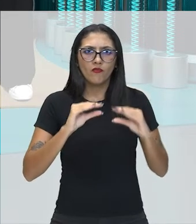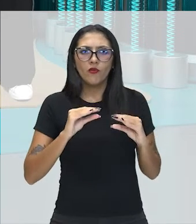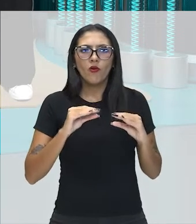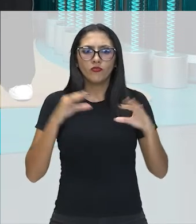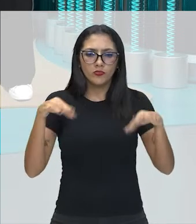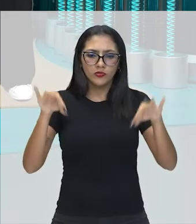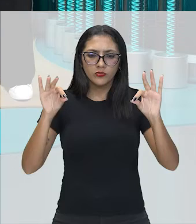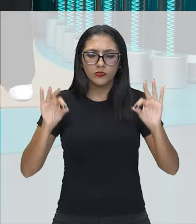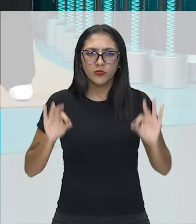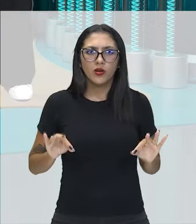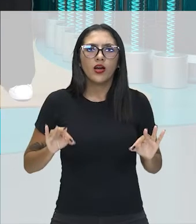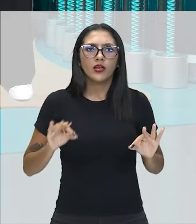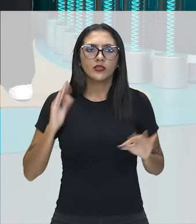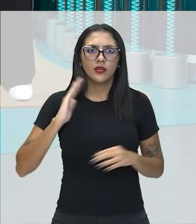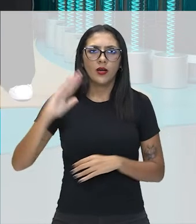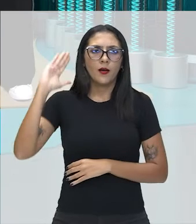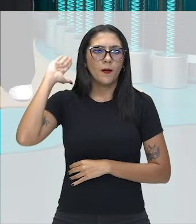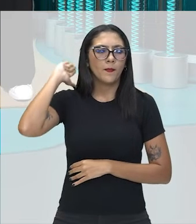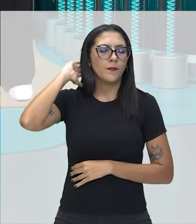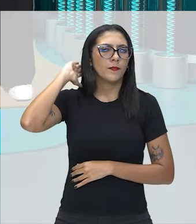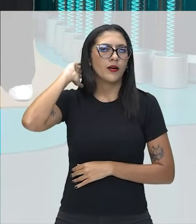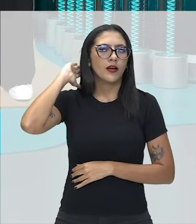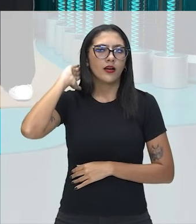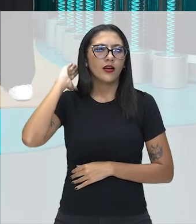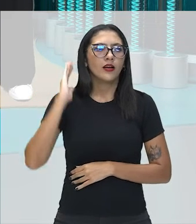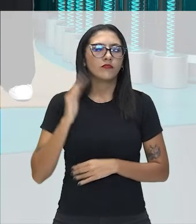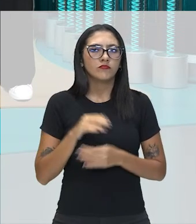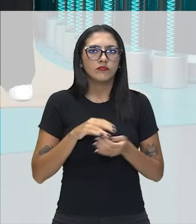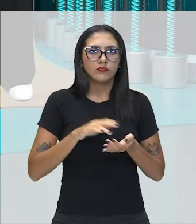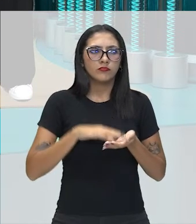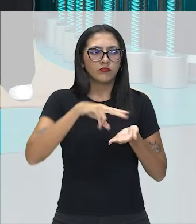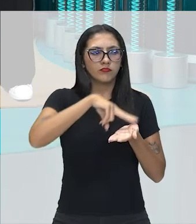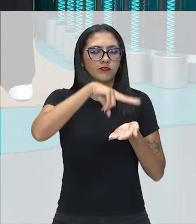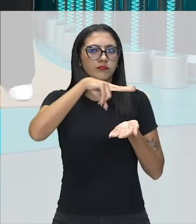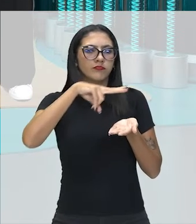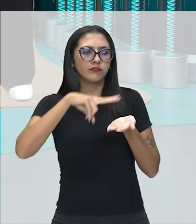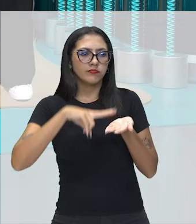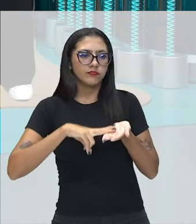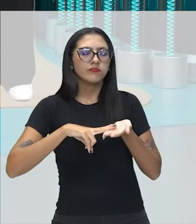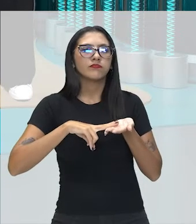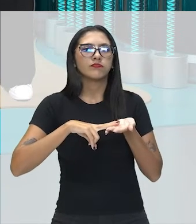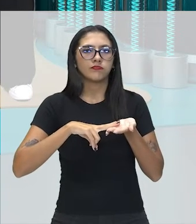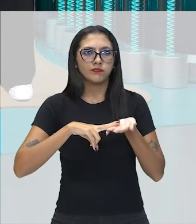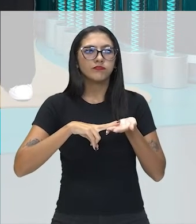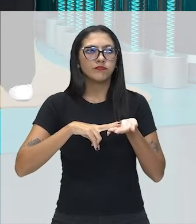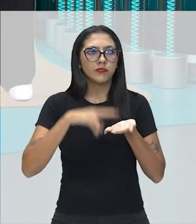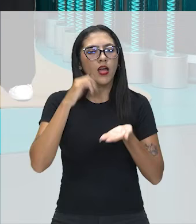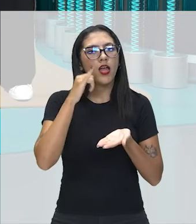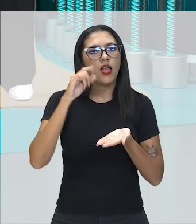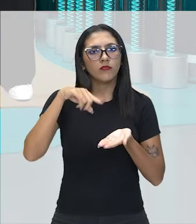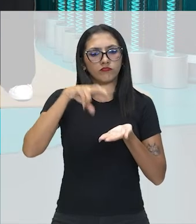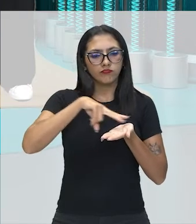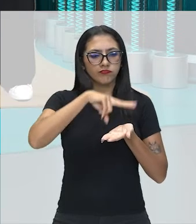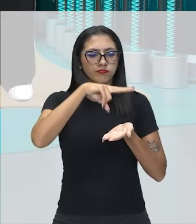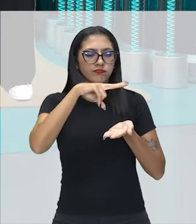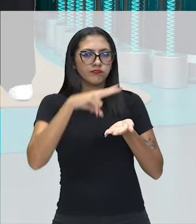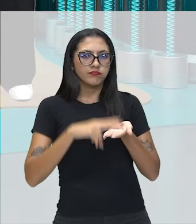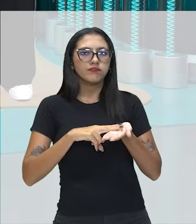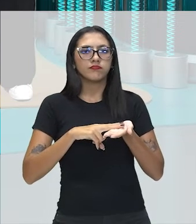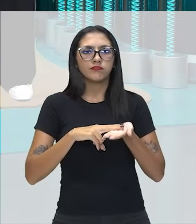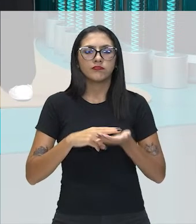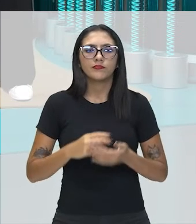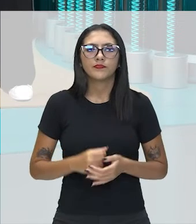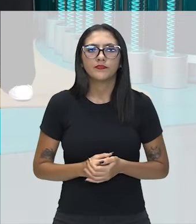debaixo da cabeça dessa vítima para evitar que a cabeça dela tenha impacto ali no solo, né? E vocês vão ver essa